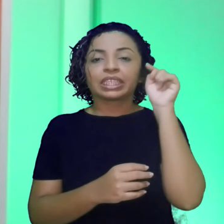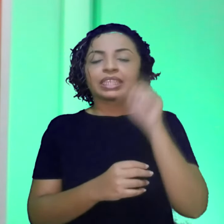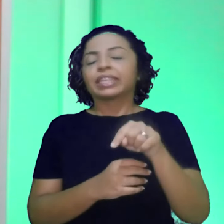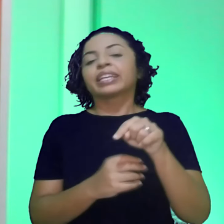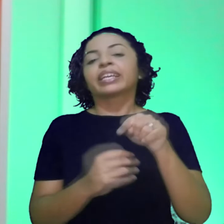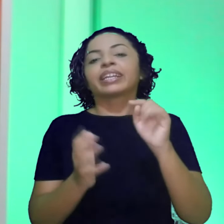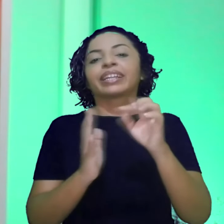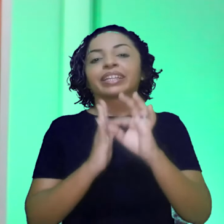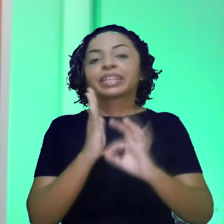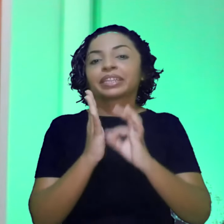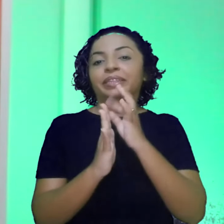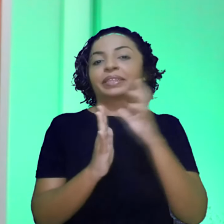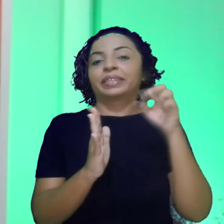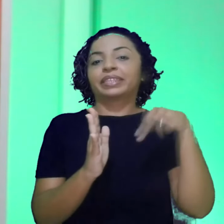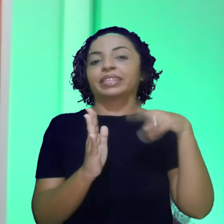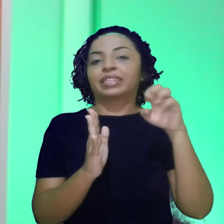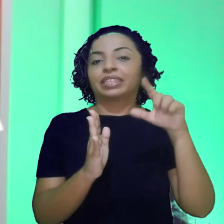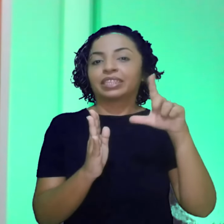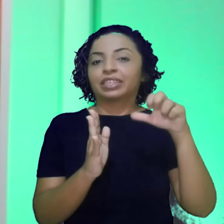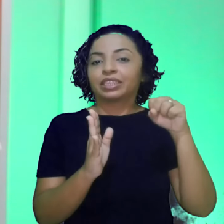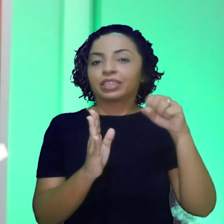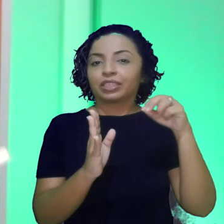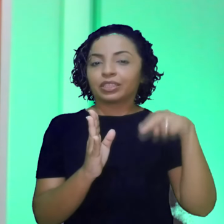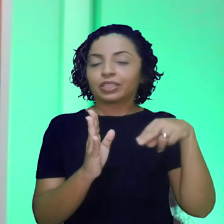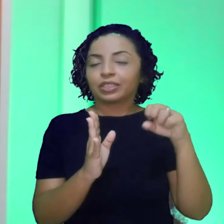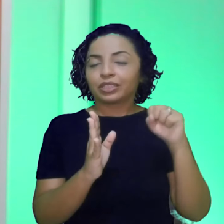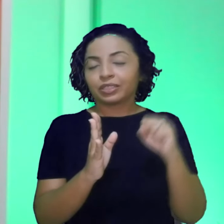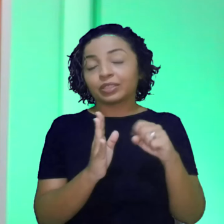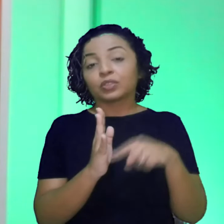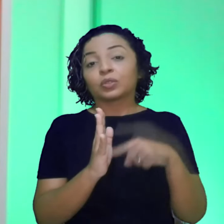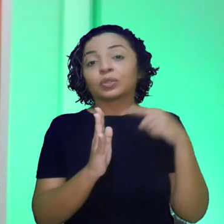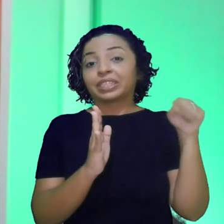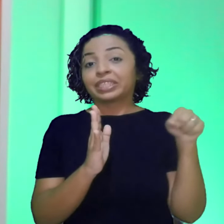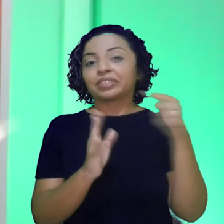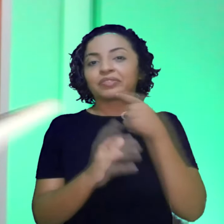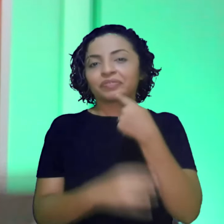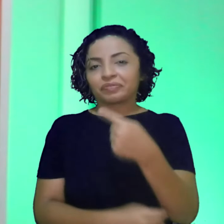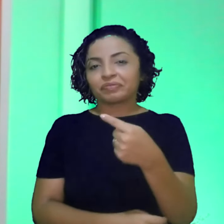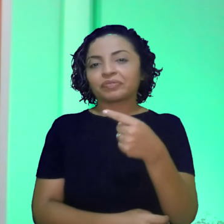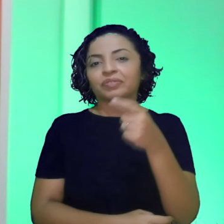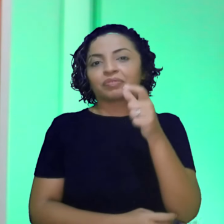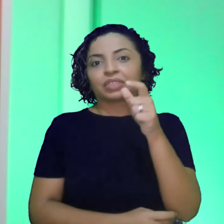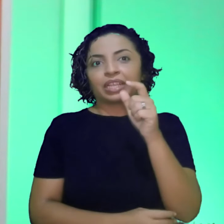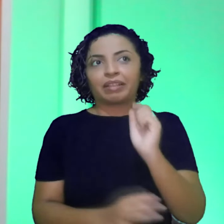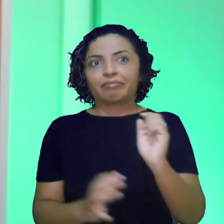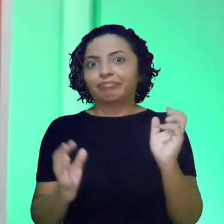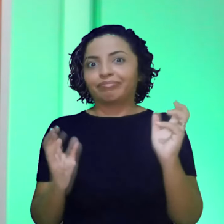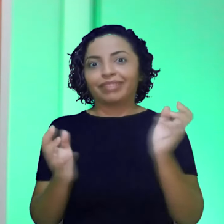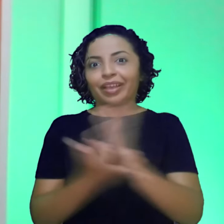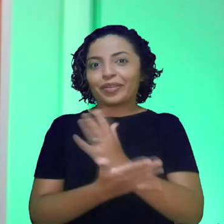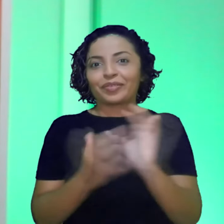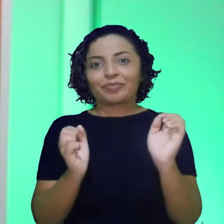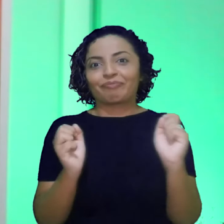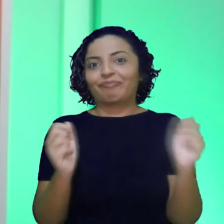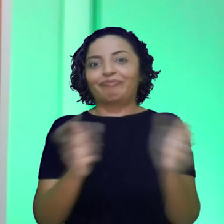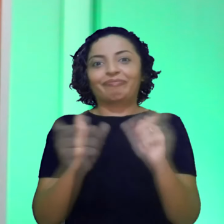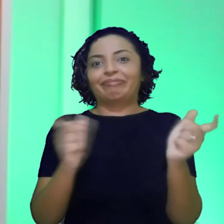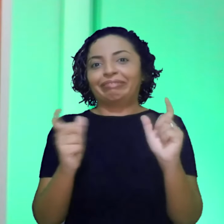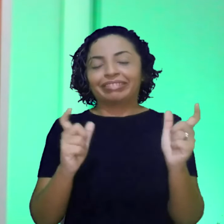Rodrigues retrata personagens femininas, é sempre sempre foi considerado um escândalo, né?